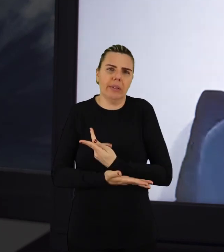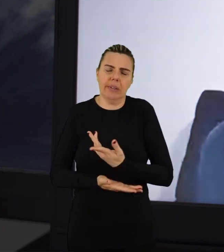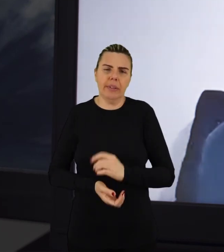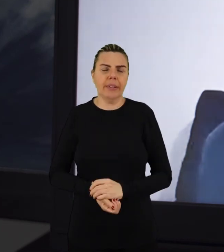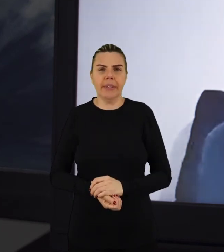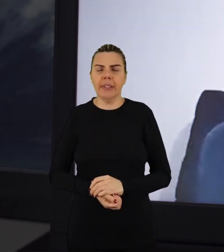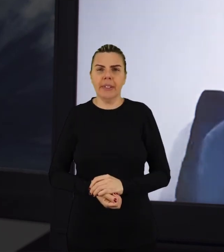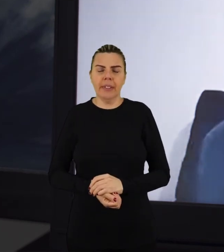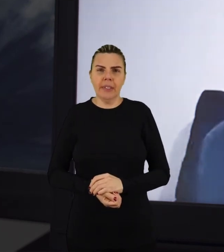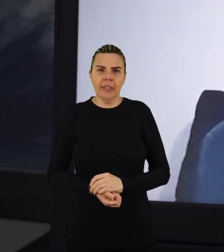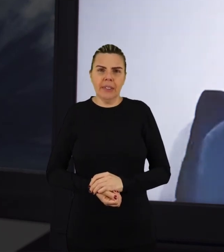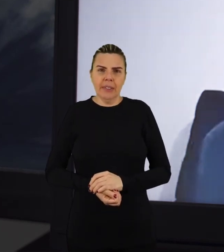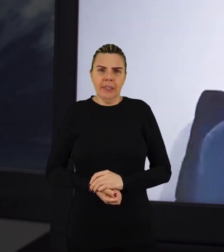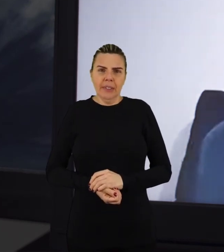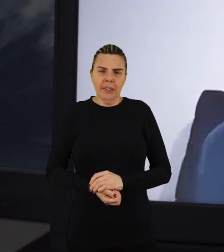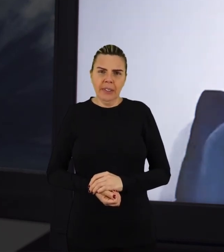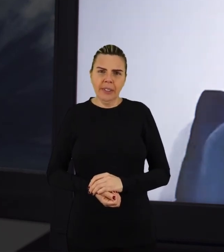E